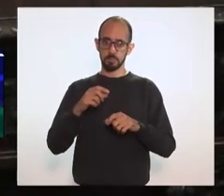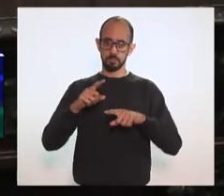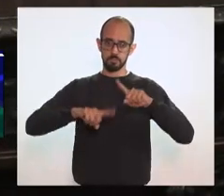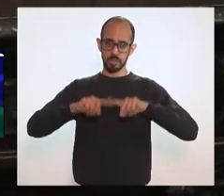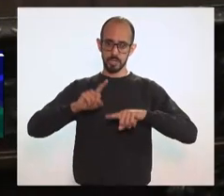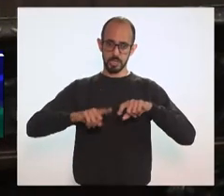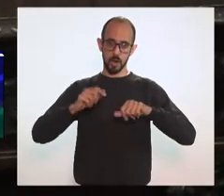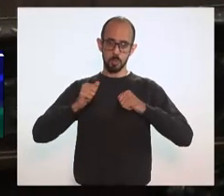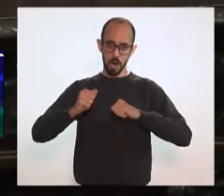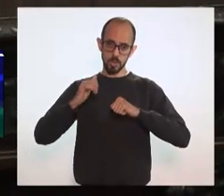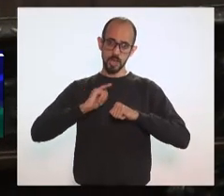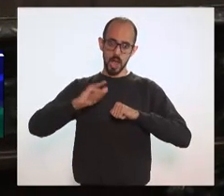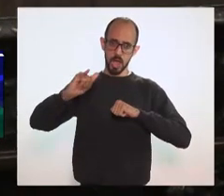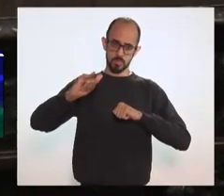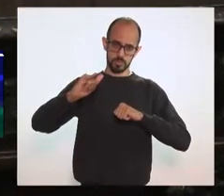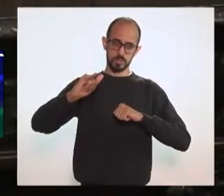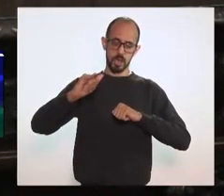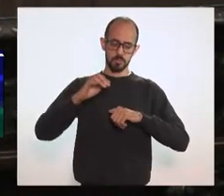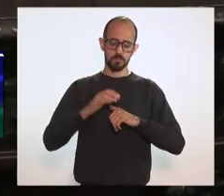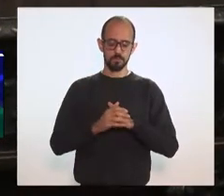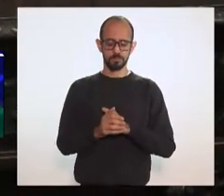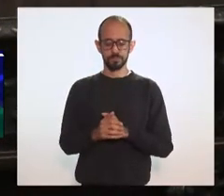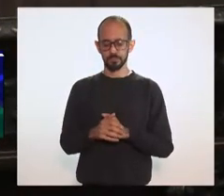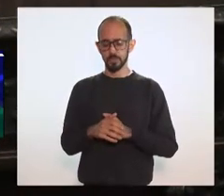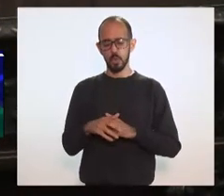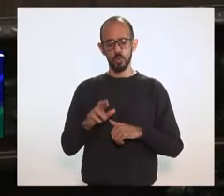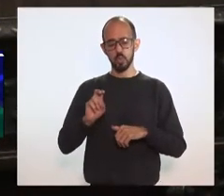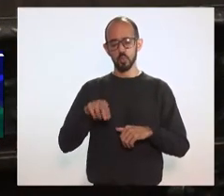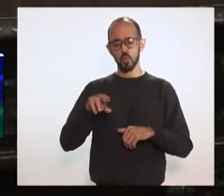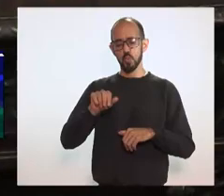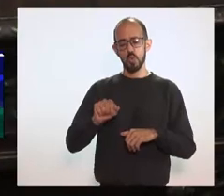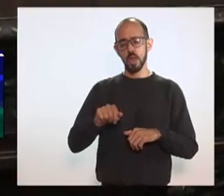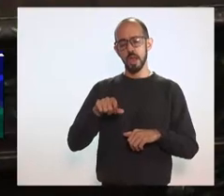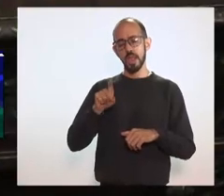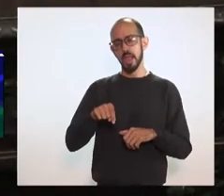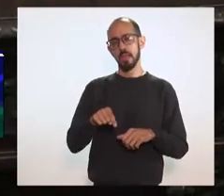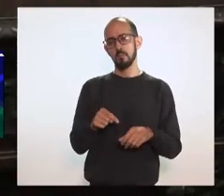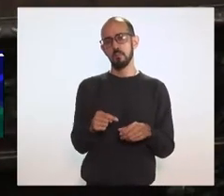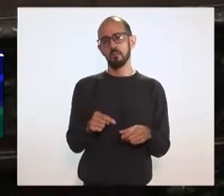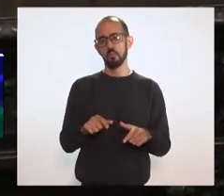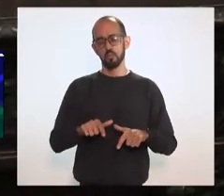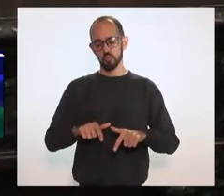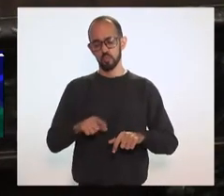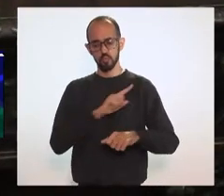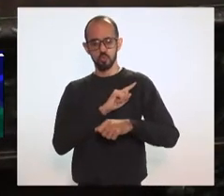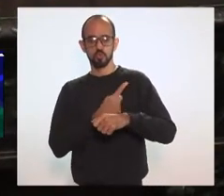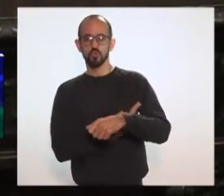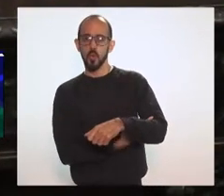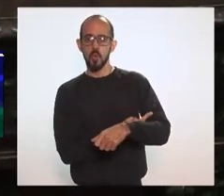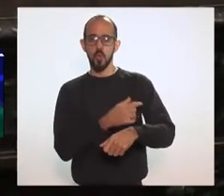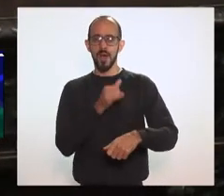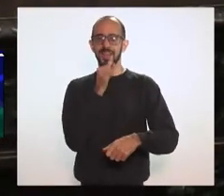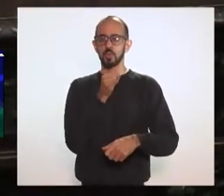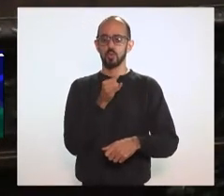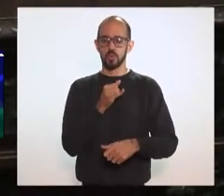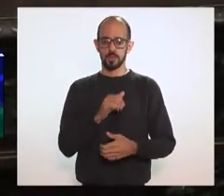é demais, todos os esforços são insuficientes para que a gente possa